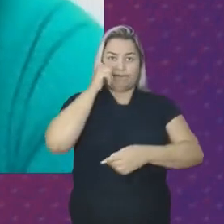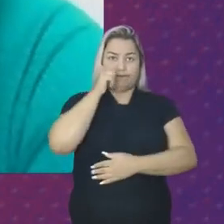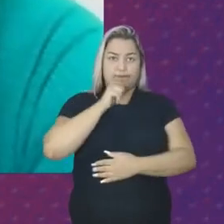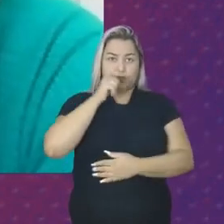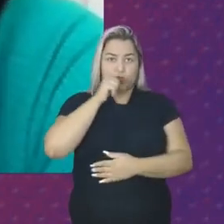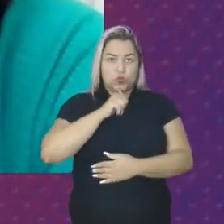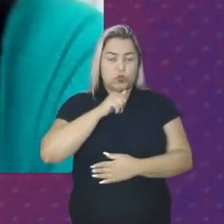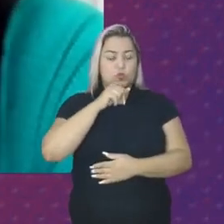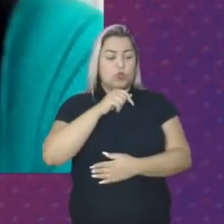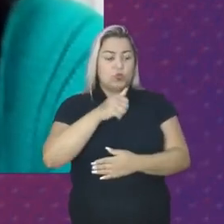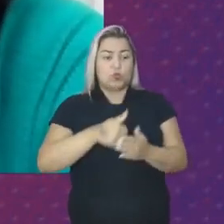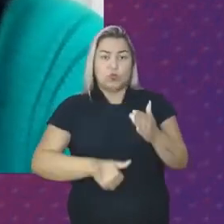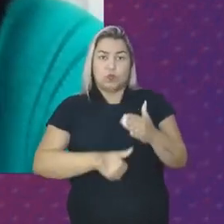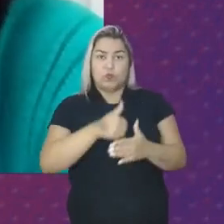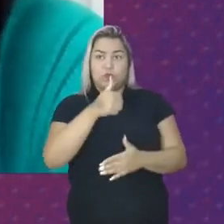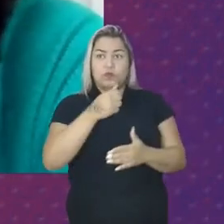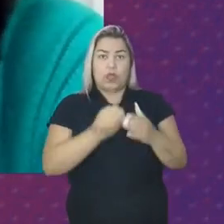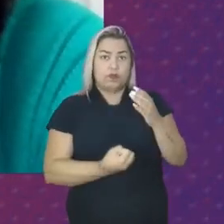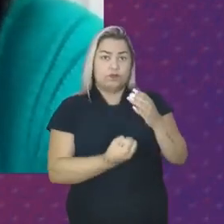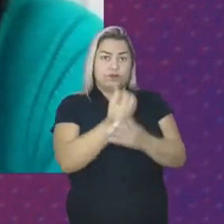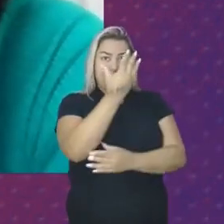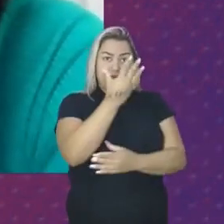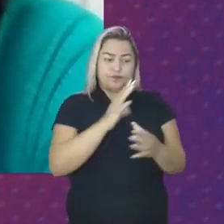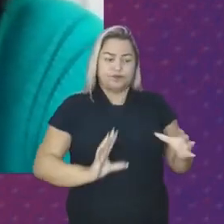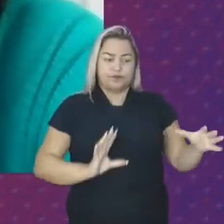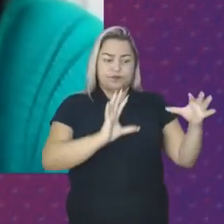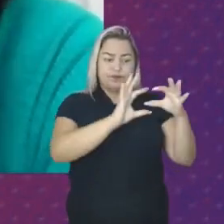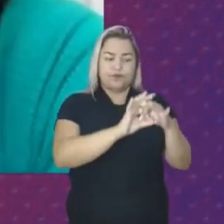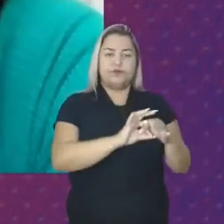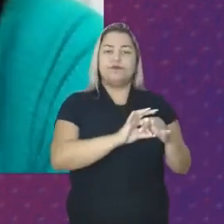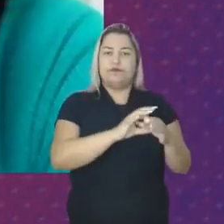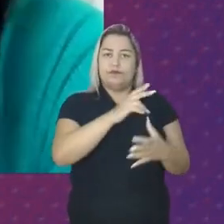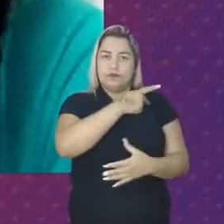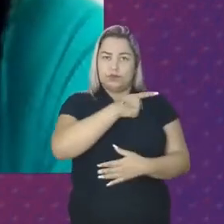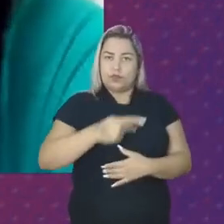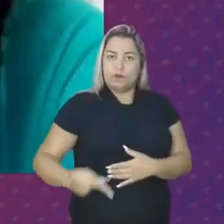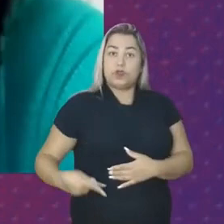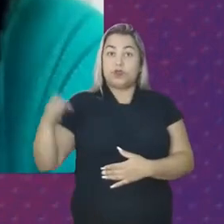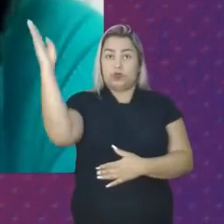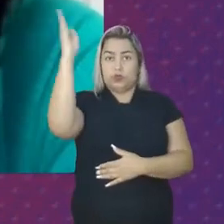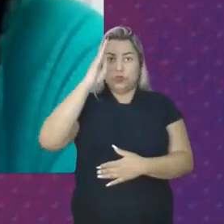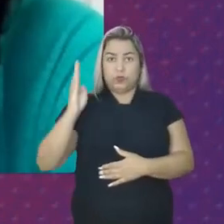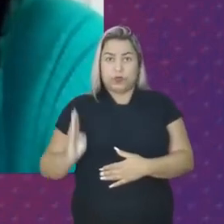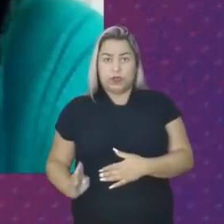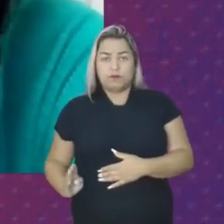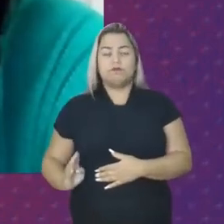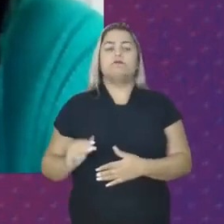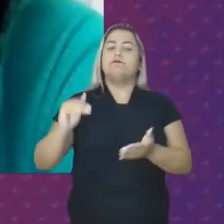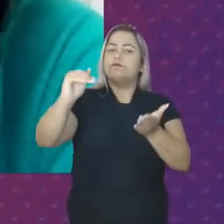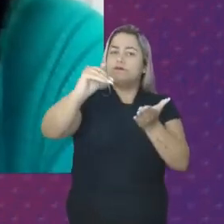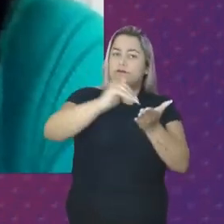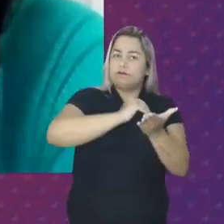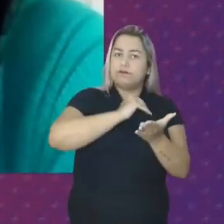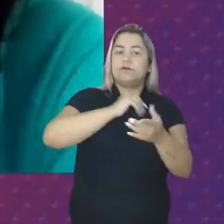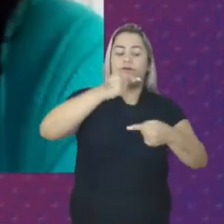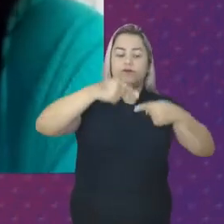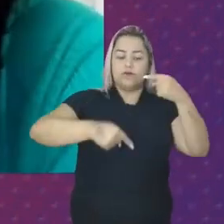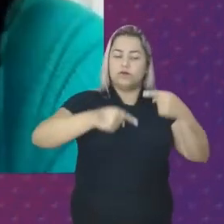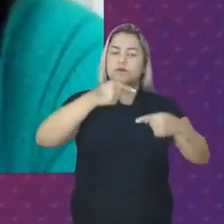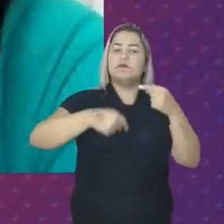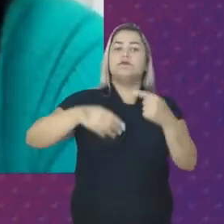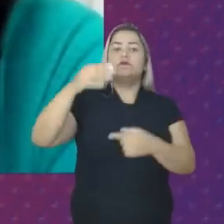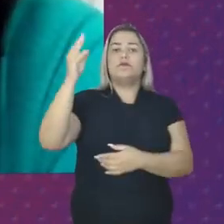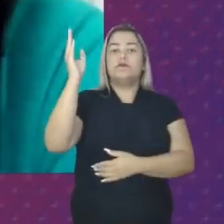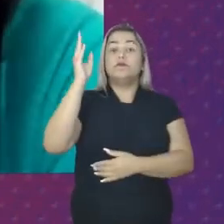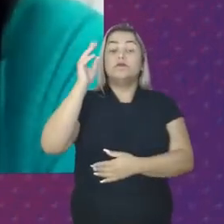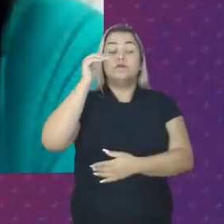É o primeiro organismo que é criado, é ligado à Presidência da República. E dentro da criação dessa Secretaria de Políticas para as Mulheres,